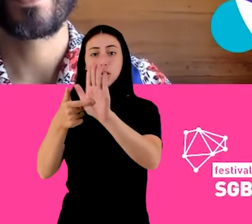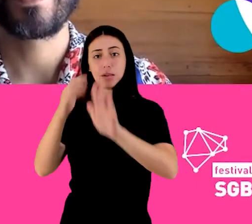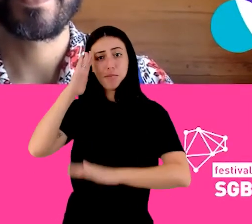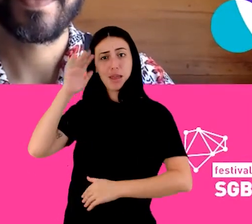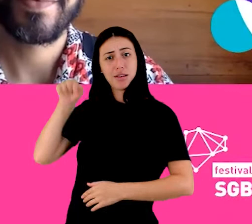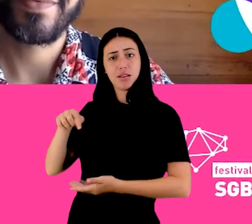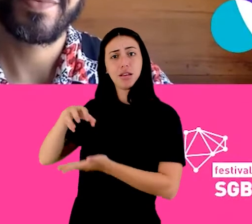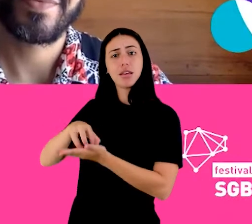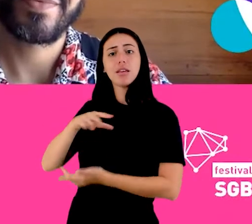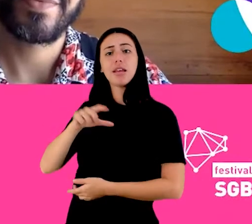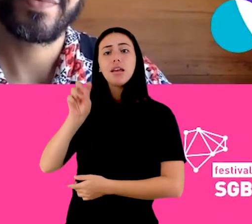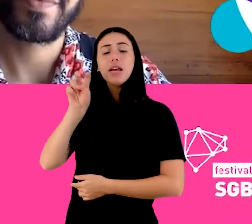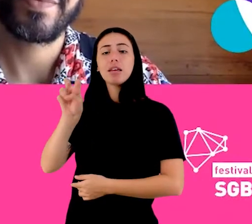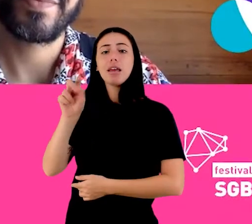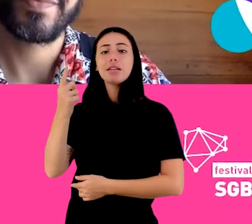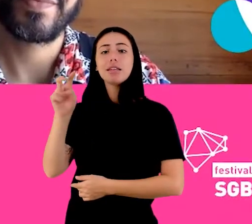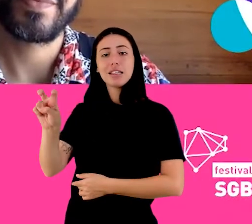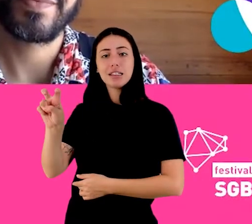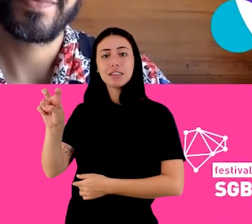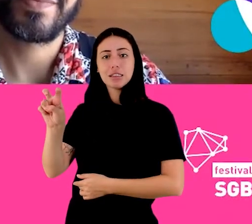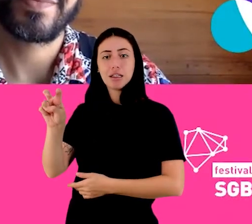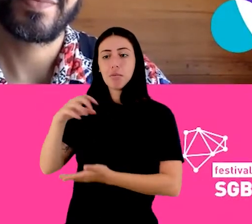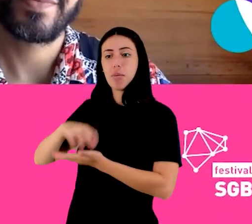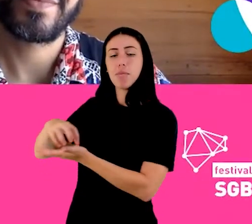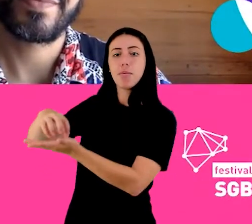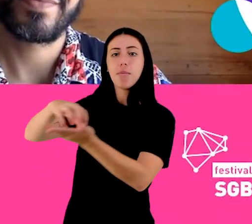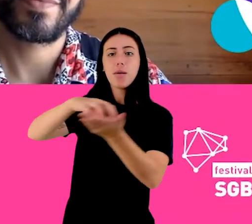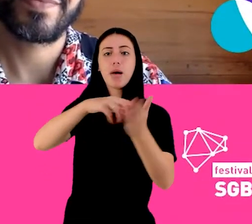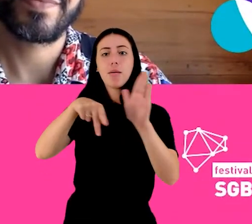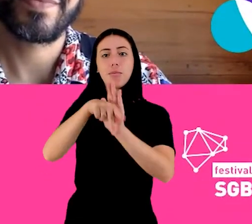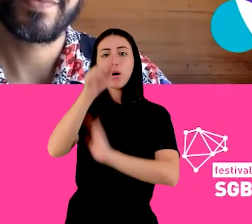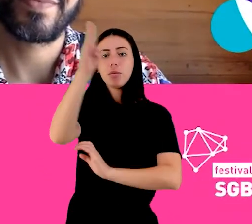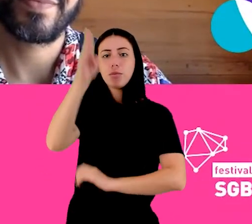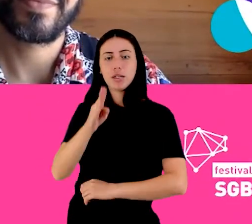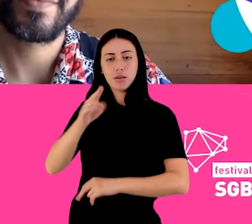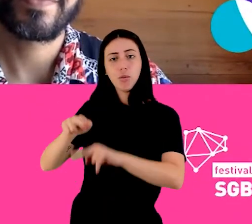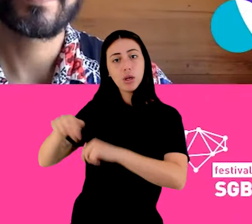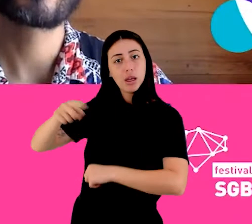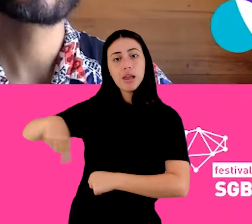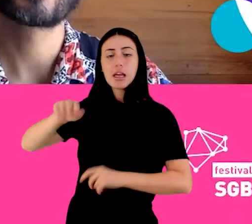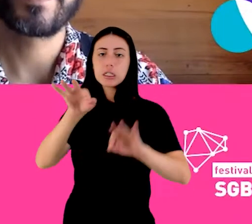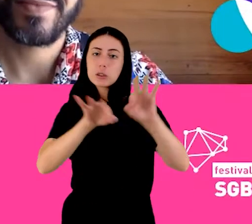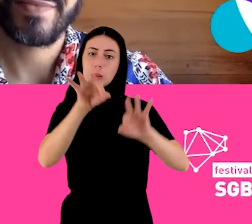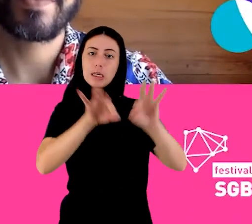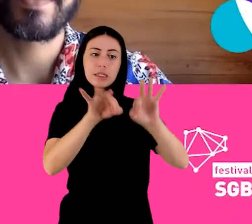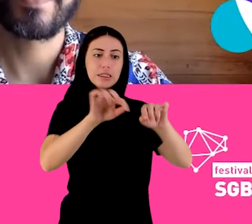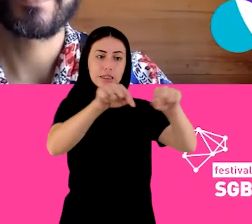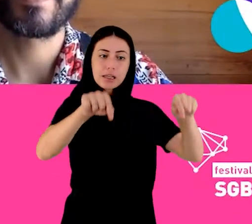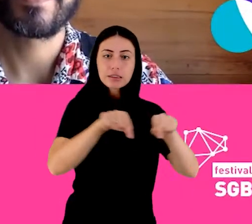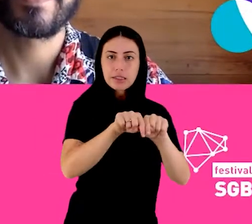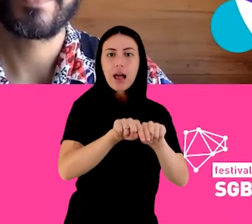cinema. Nesse projeto, com a OAB se tornou um parceiro de exibição. A OAB no Brasil